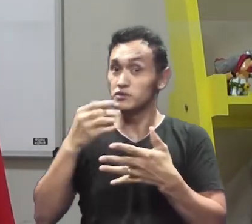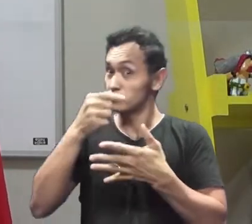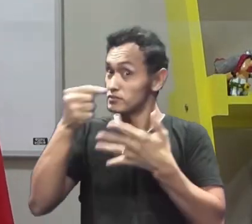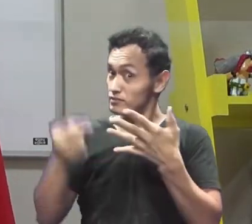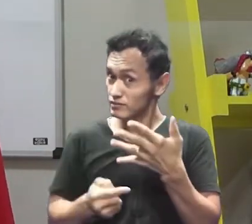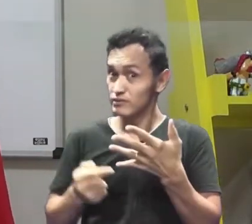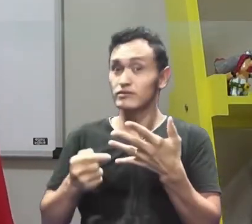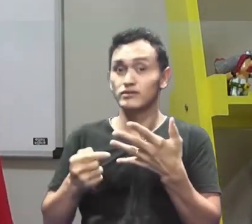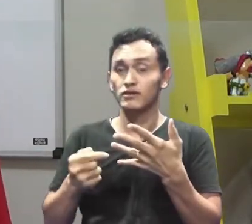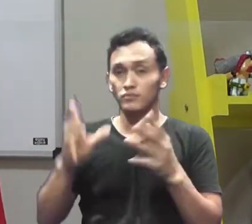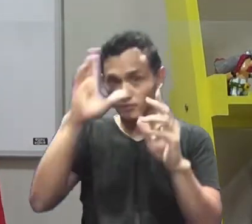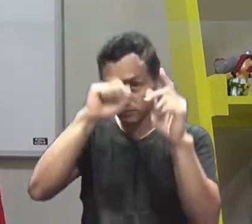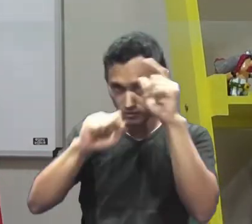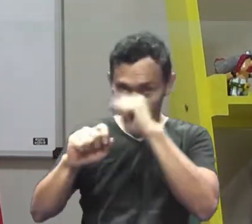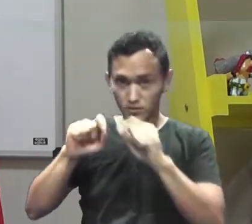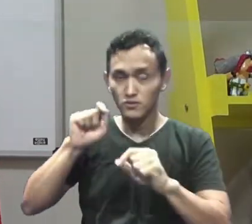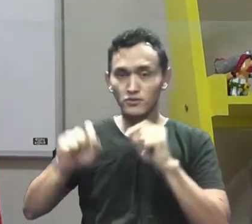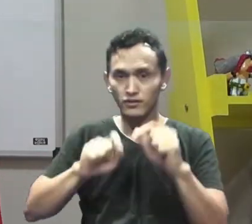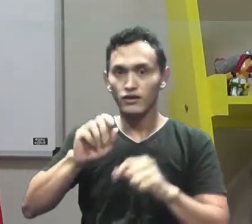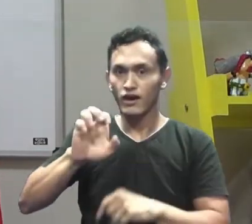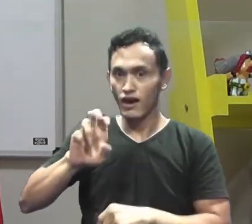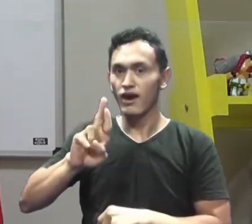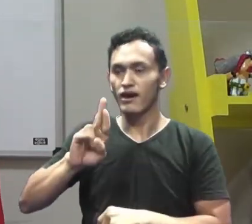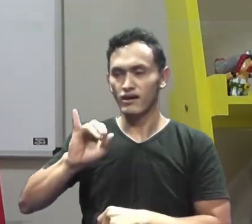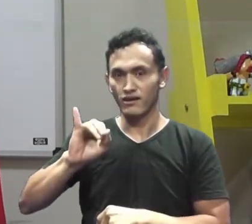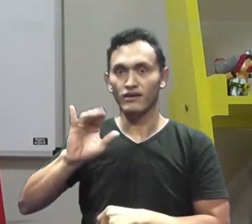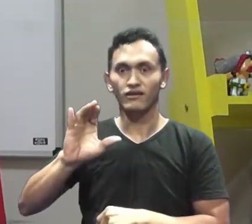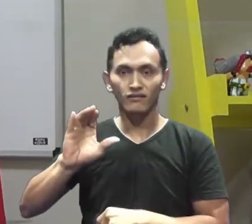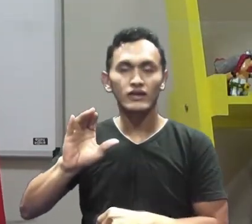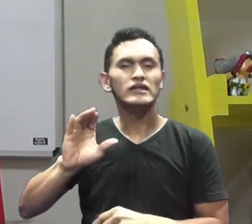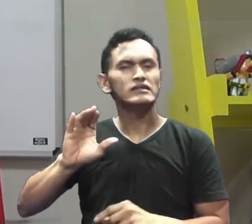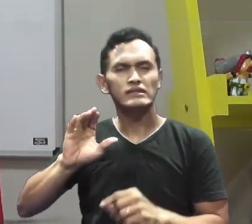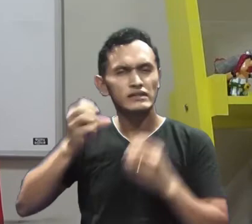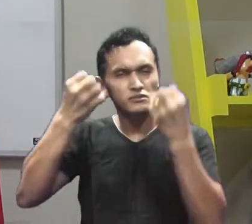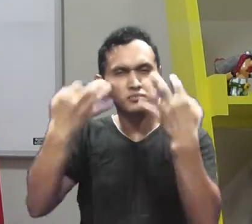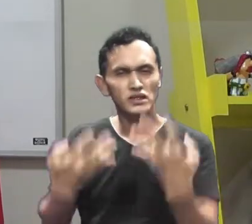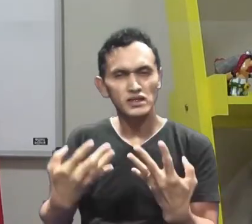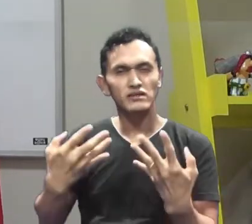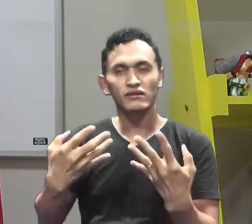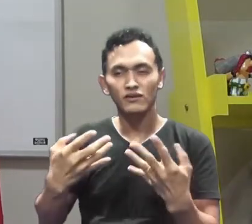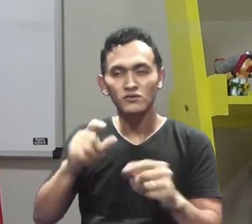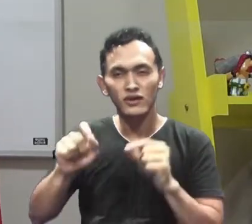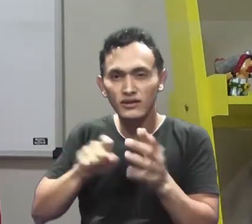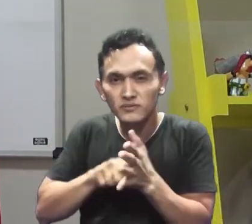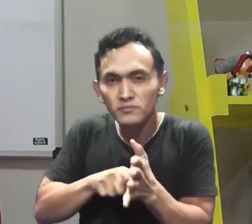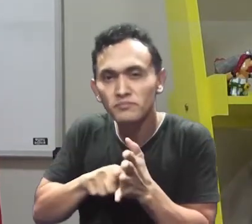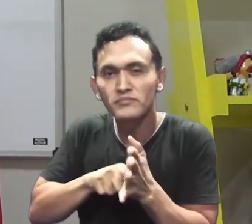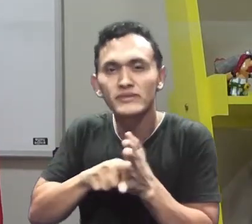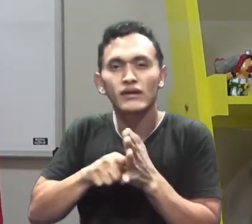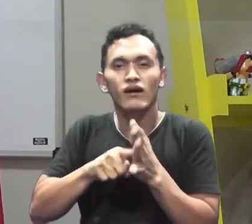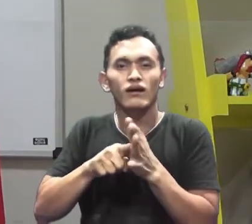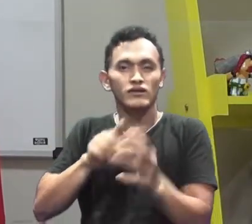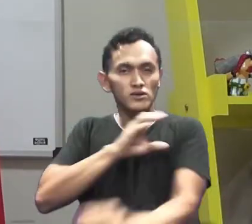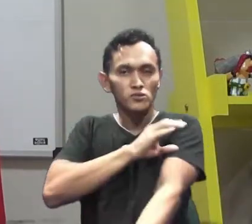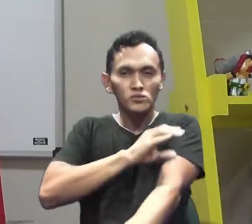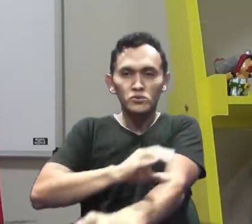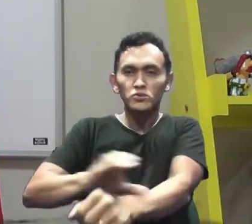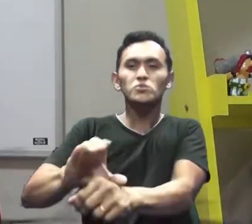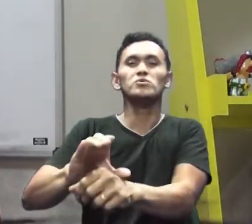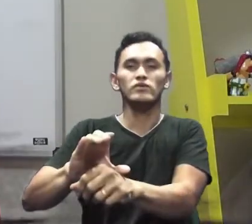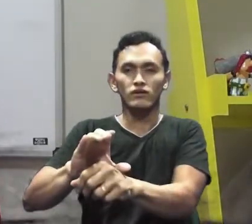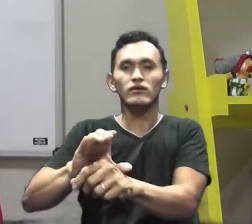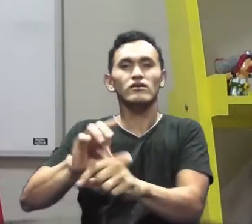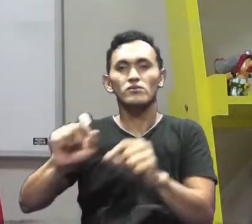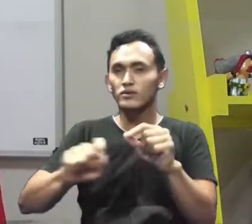super autor que pesquisa as dificuldades de aprendizagem em culturas onde é mais